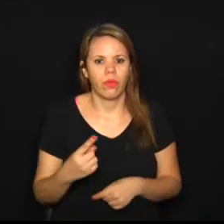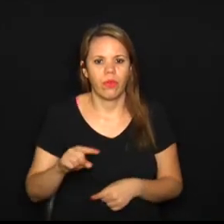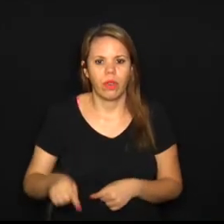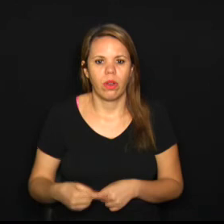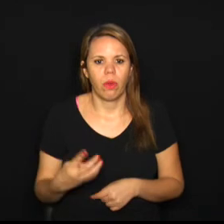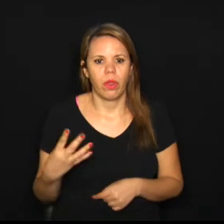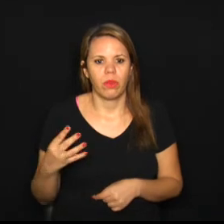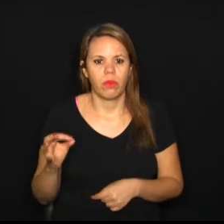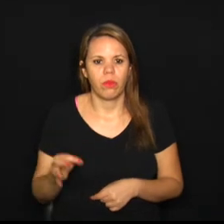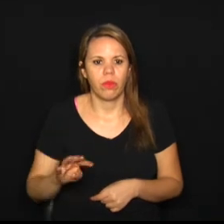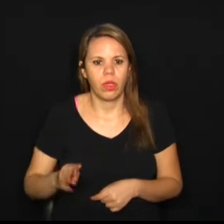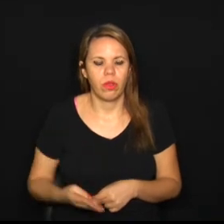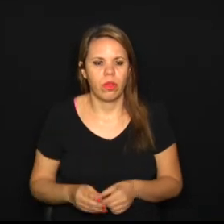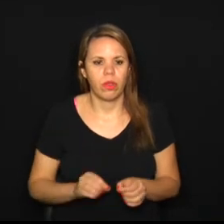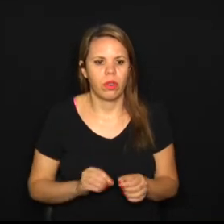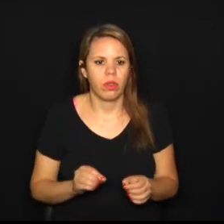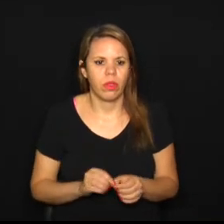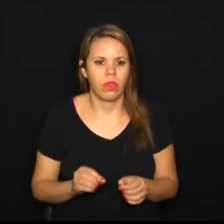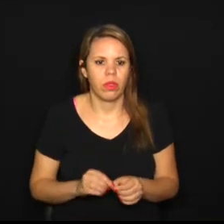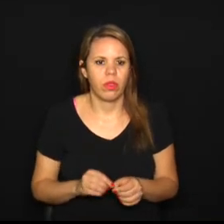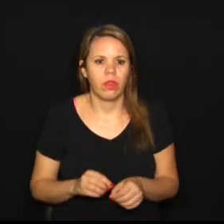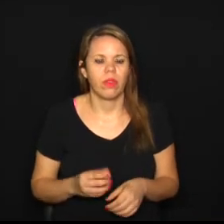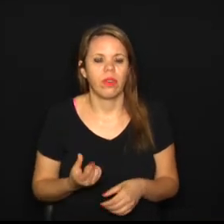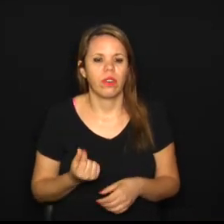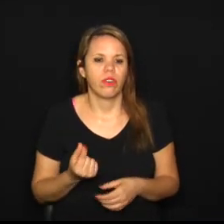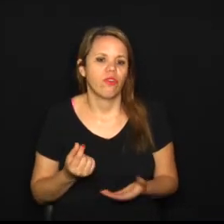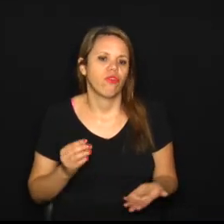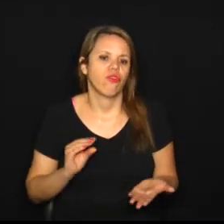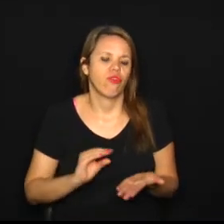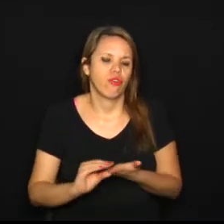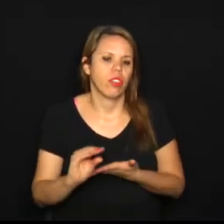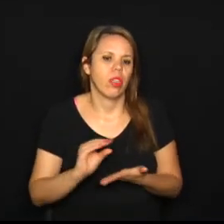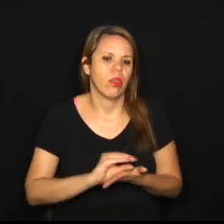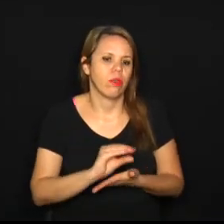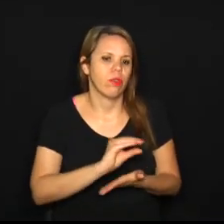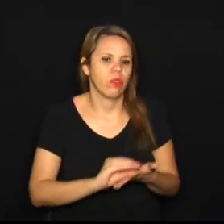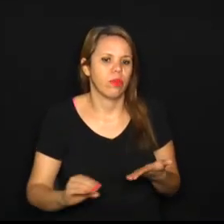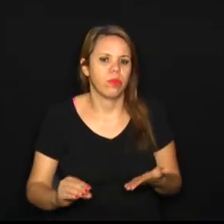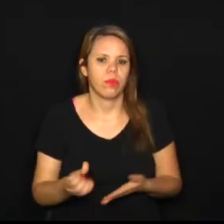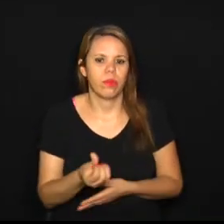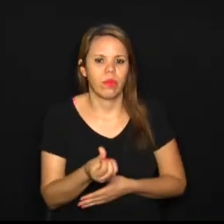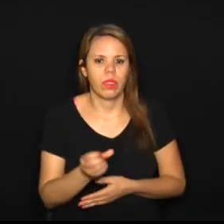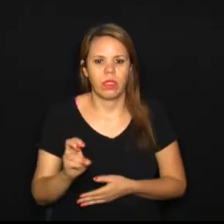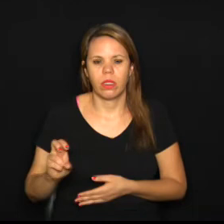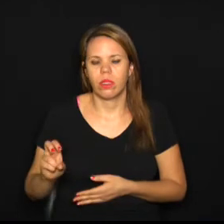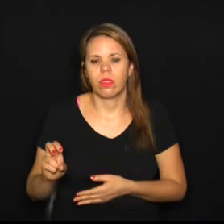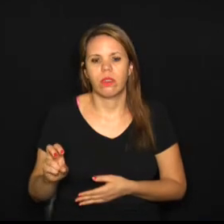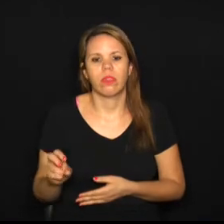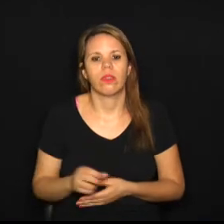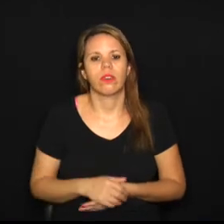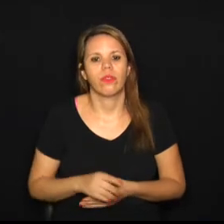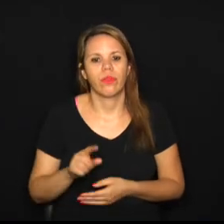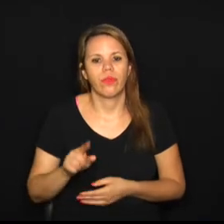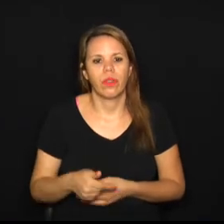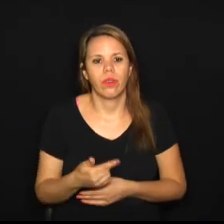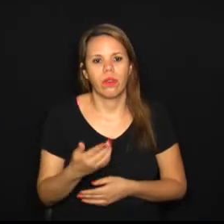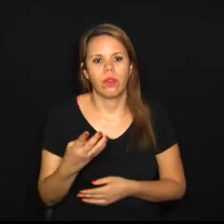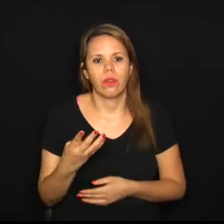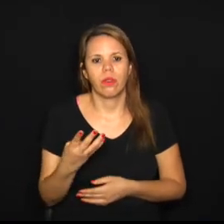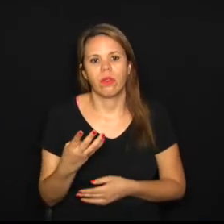milhões. Transferências de capital, tinha uma previsão de 131.800.000, realizou 65.600.000, com